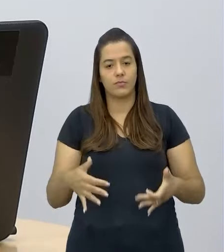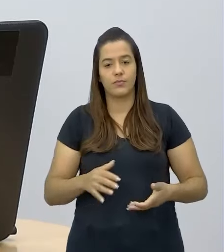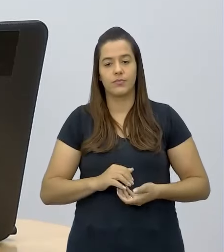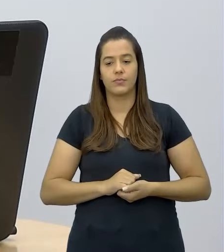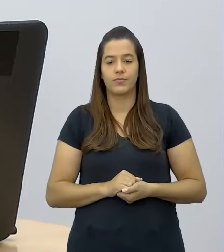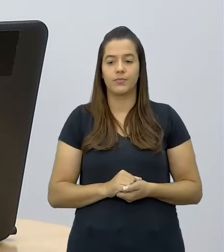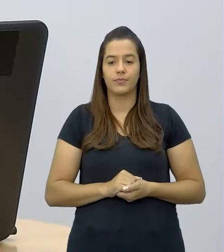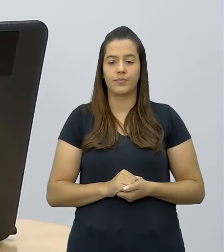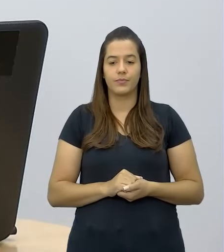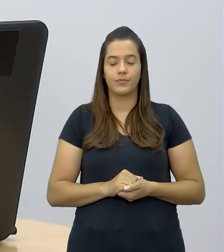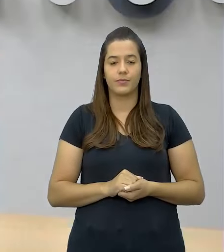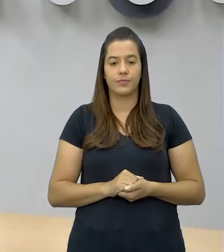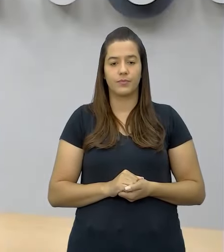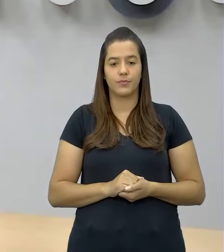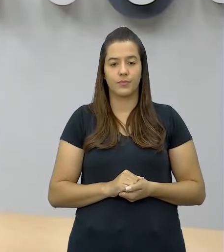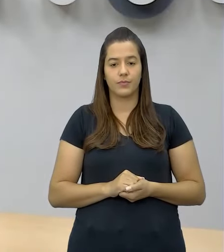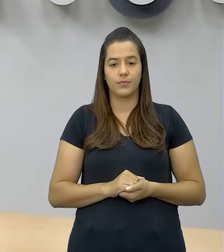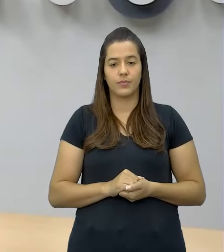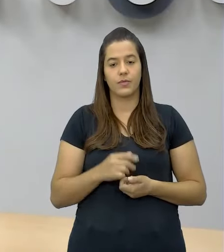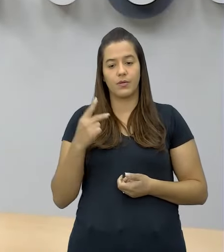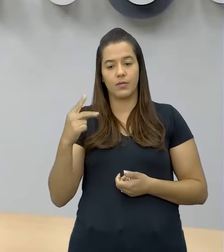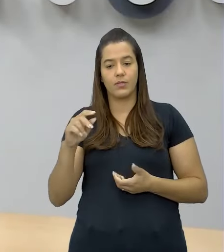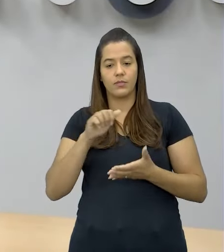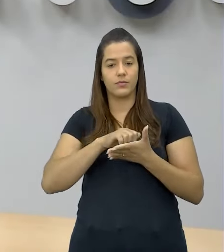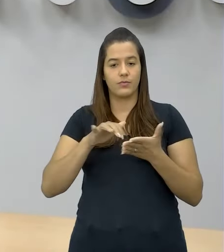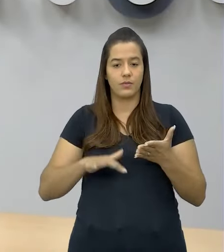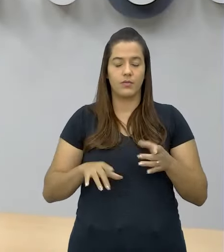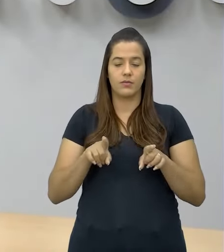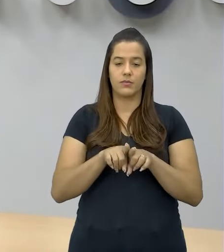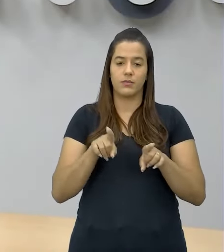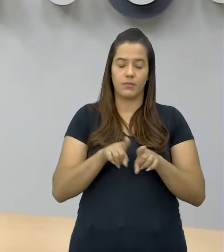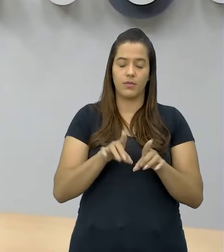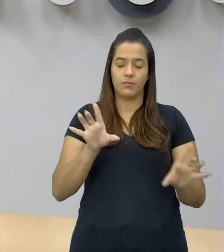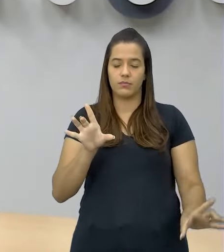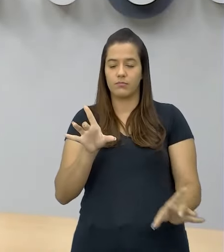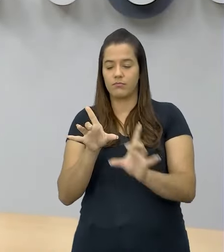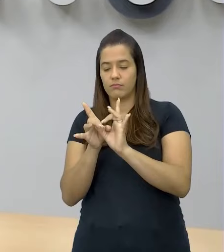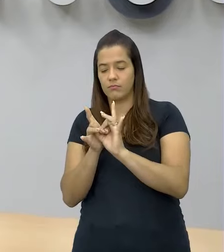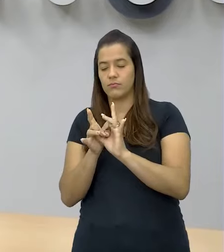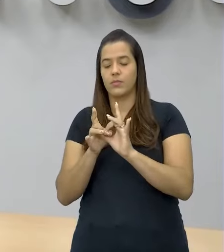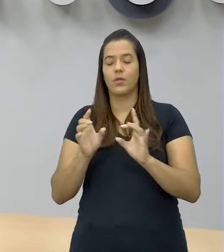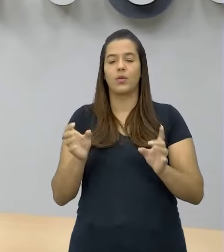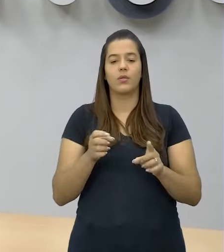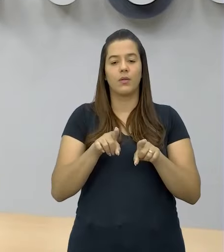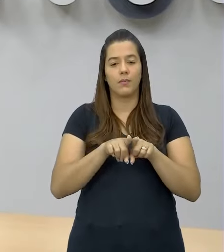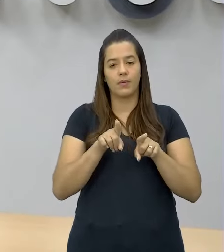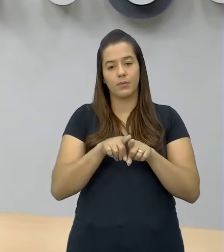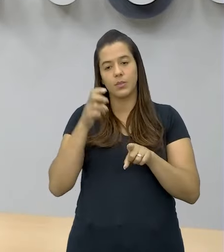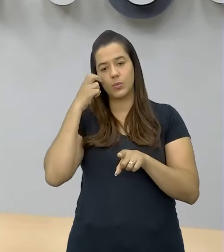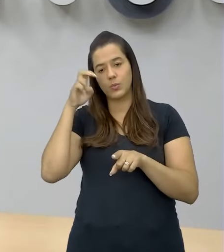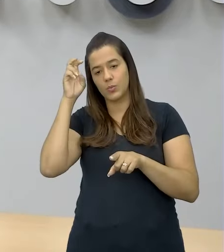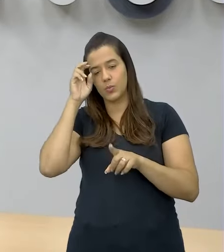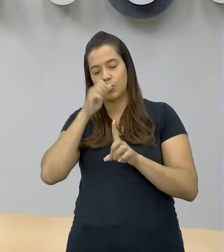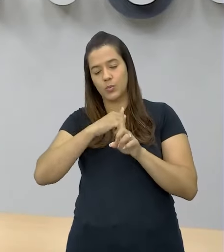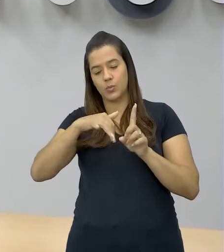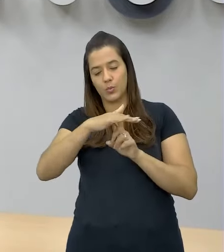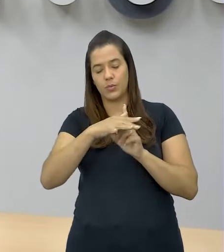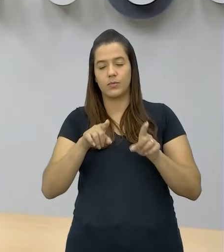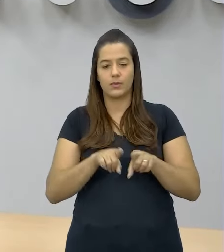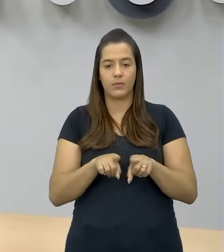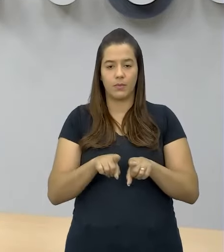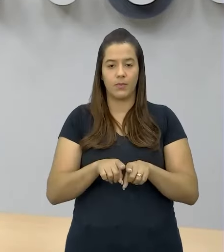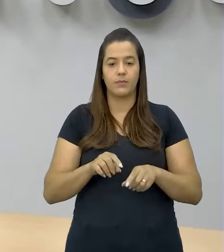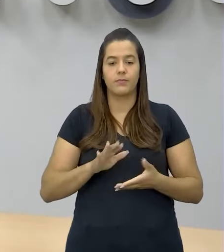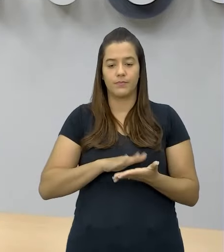pode falar. Imagina. E também, essa atividade também tem o eixo integrador mediação e intervenção sociocultural, está presente ali de maneira explícita. E